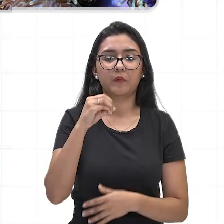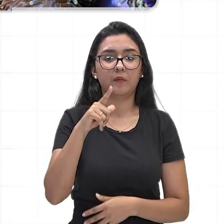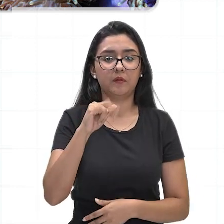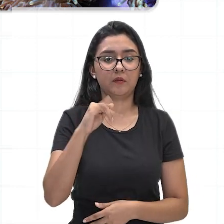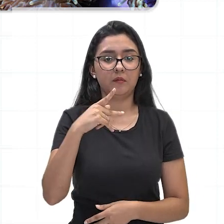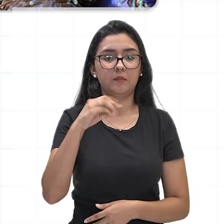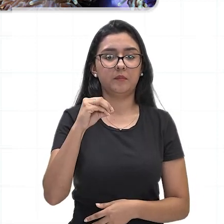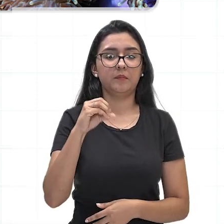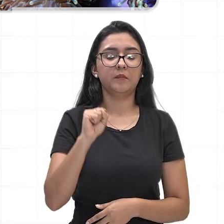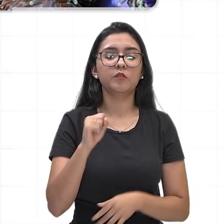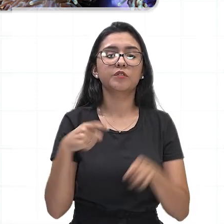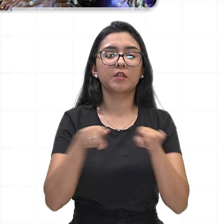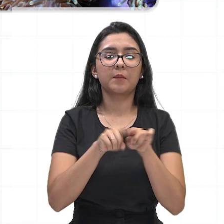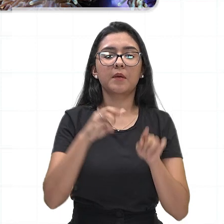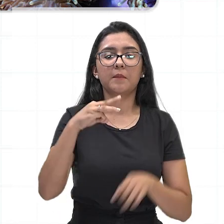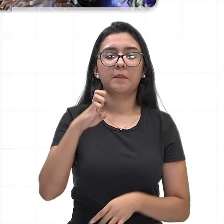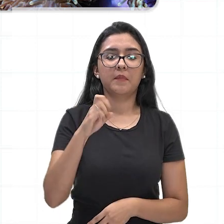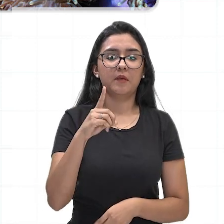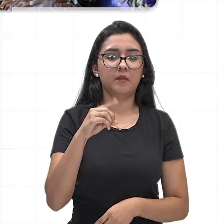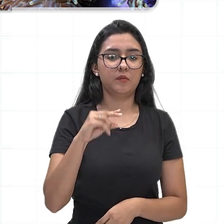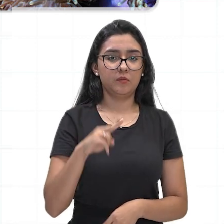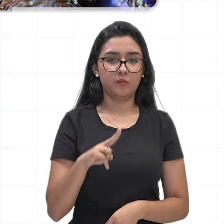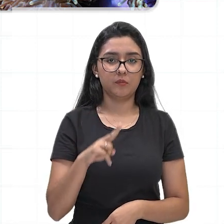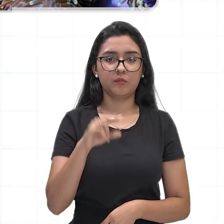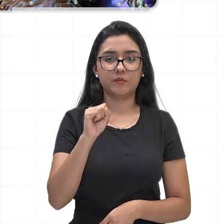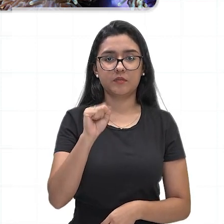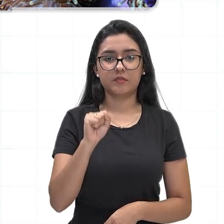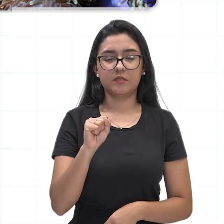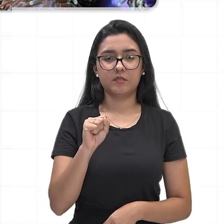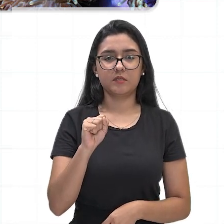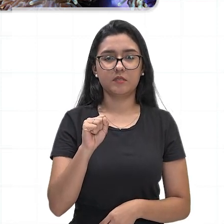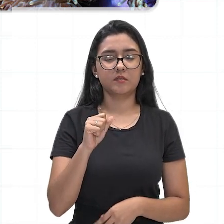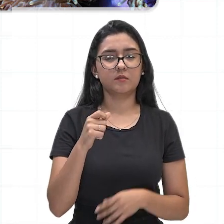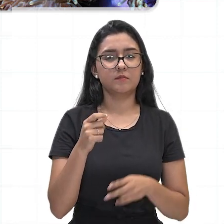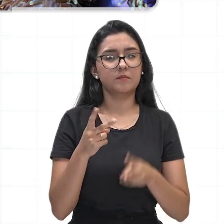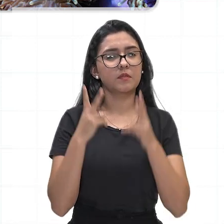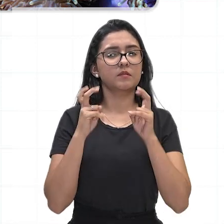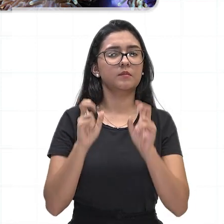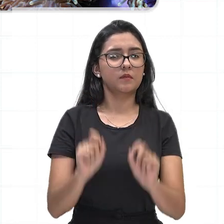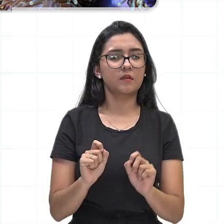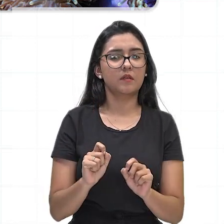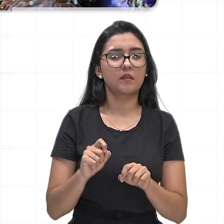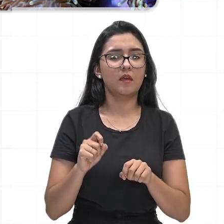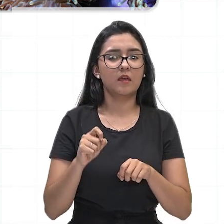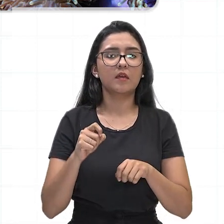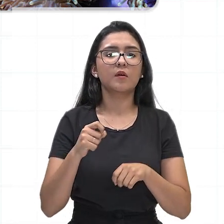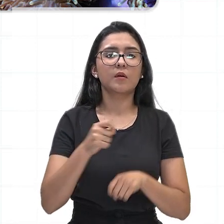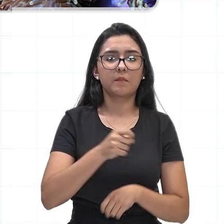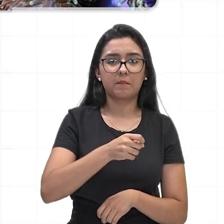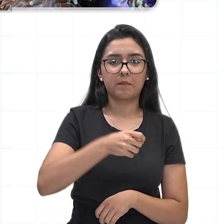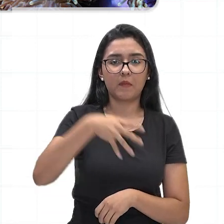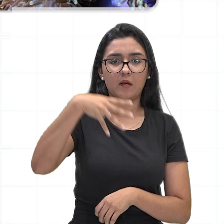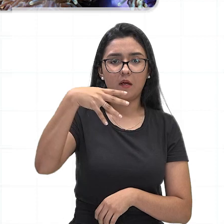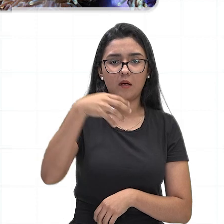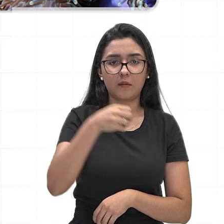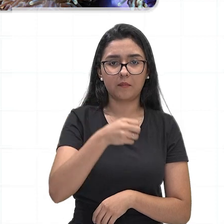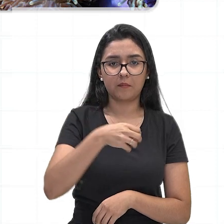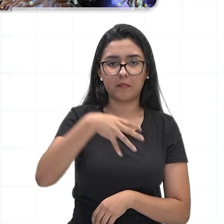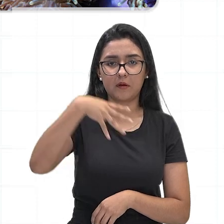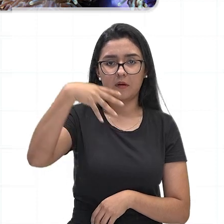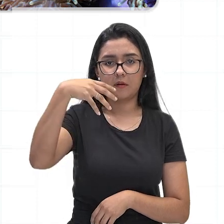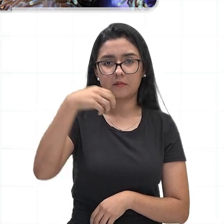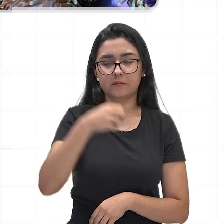os pólipos e as medusas. Então, você observa aí que a gente vê um tipo de água viva, né? Que tem esses